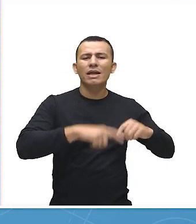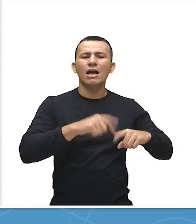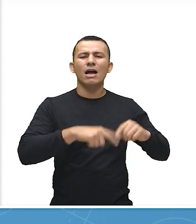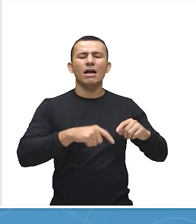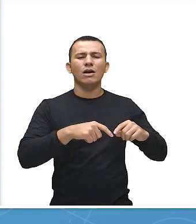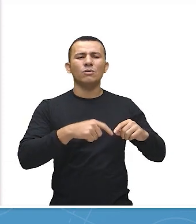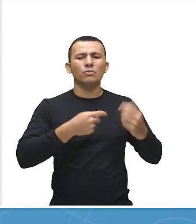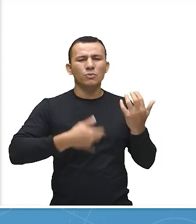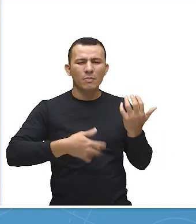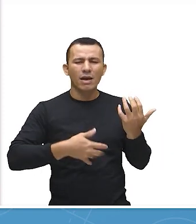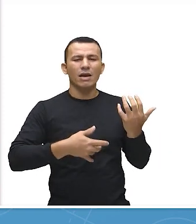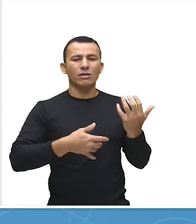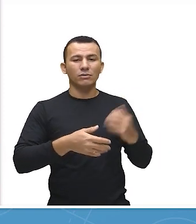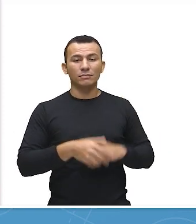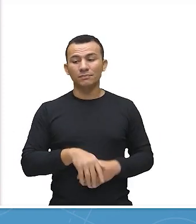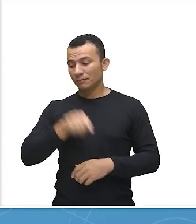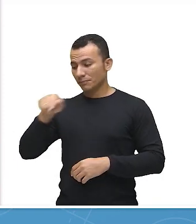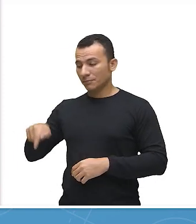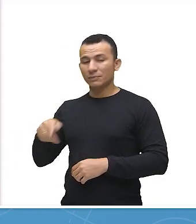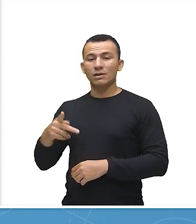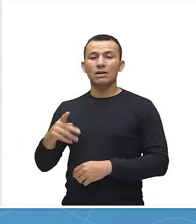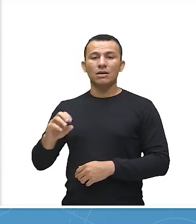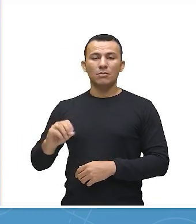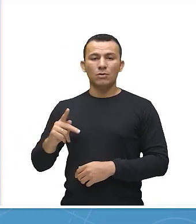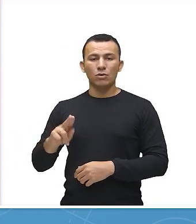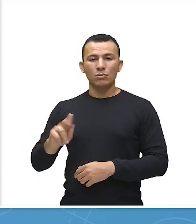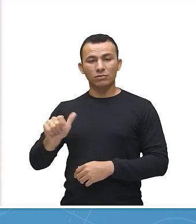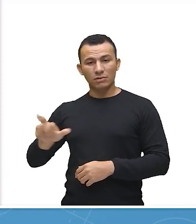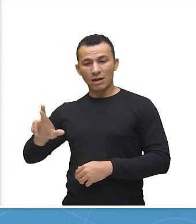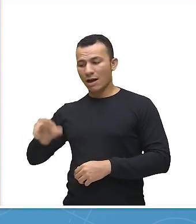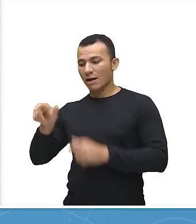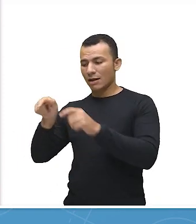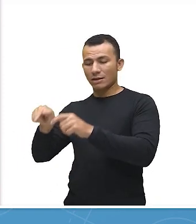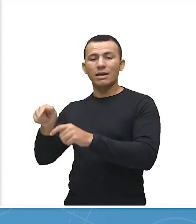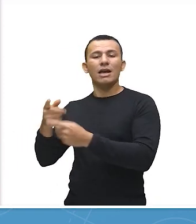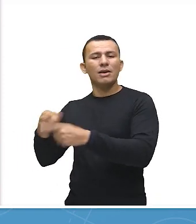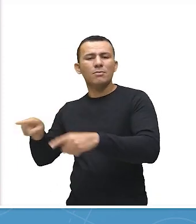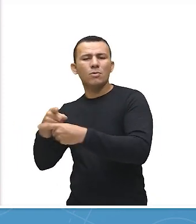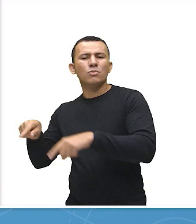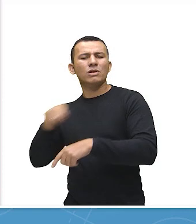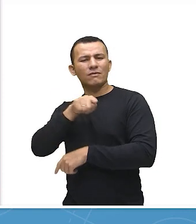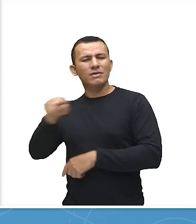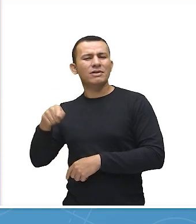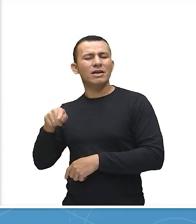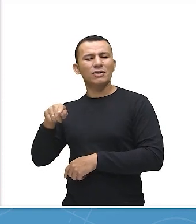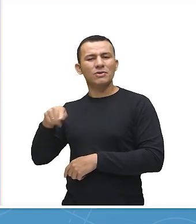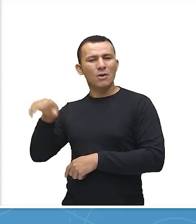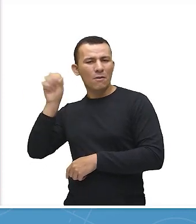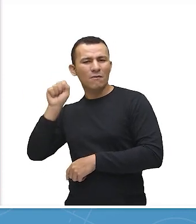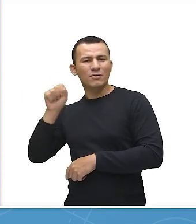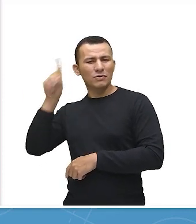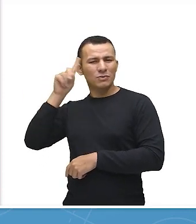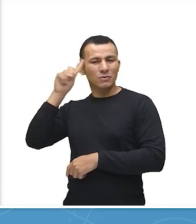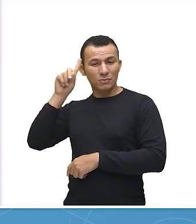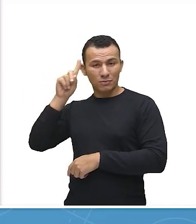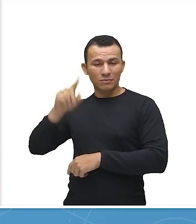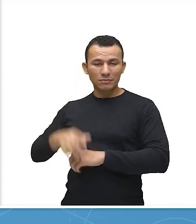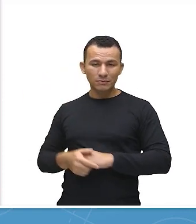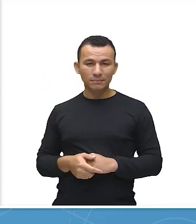aquele conteúdo religioso. A música secular, ela é aquela música que ela não tem esse